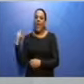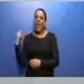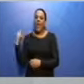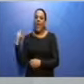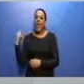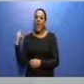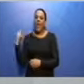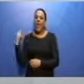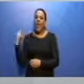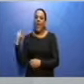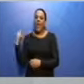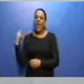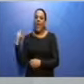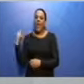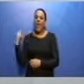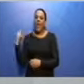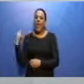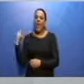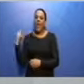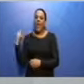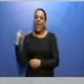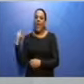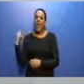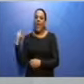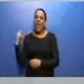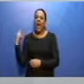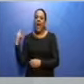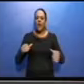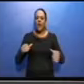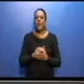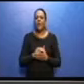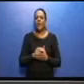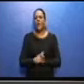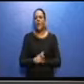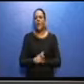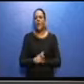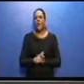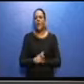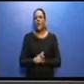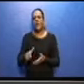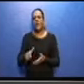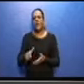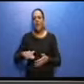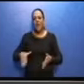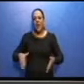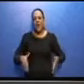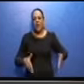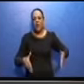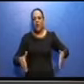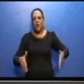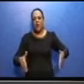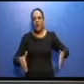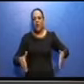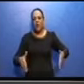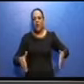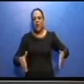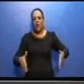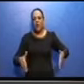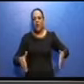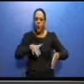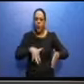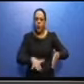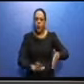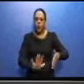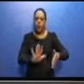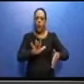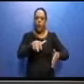ar, a maritimidade e continentalidade e as correntes marítimas. No canto esquerdo aqui, a gente pode observar esse